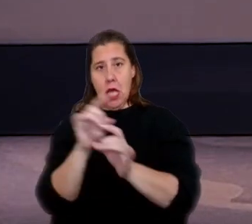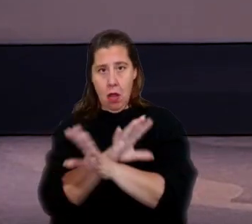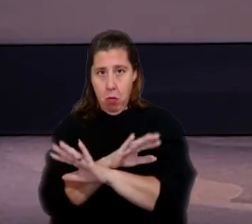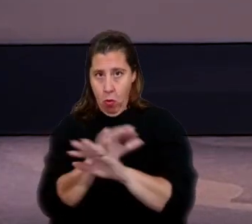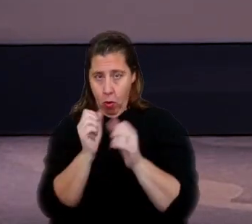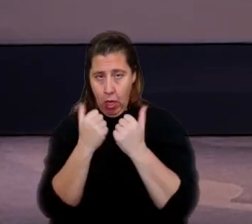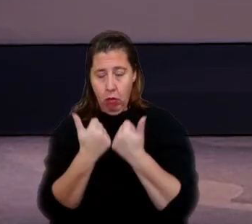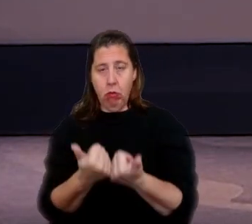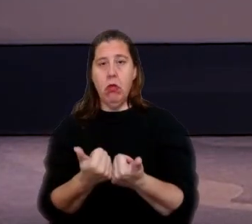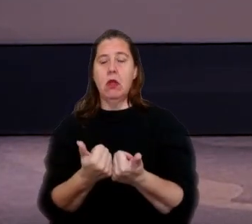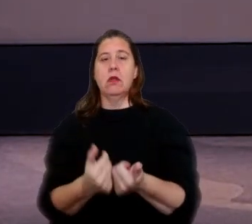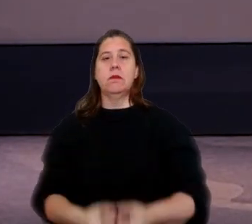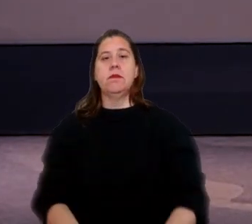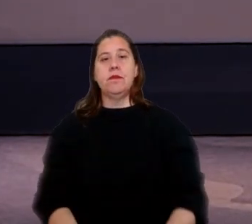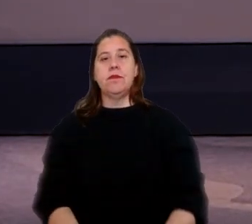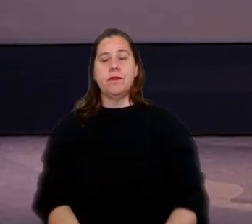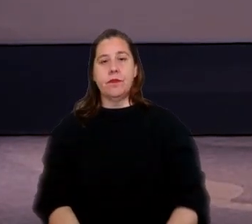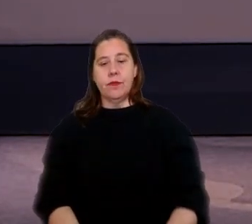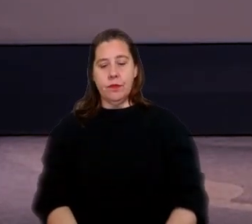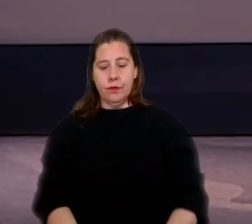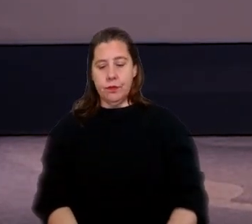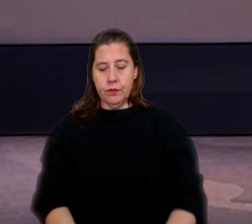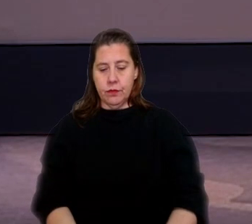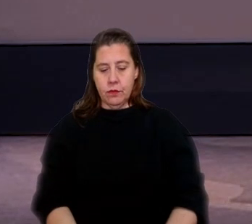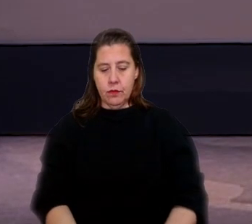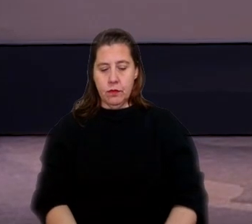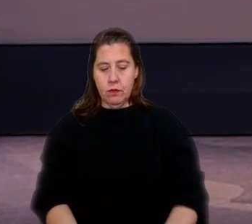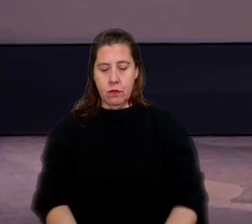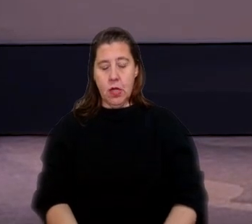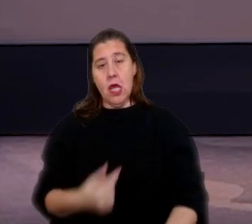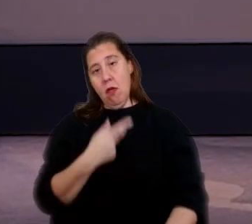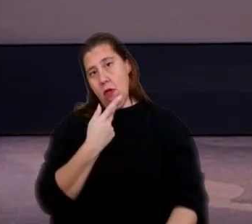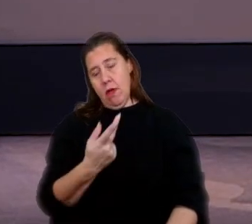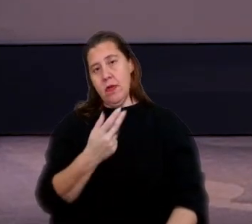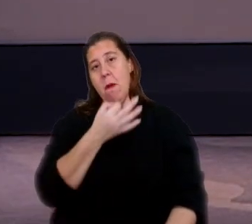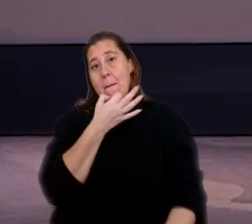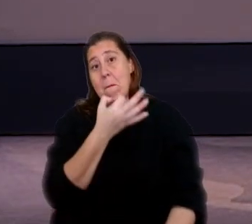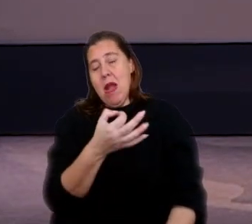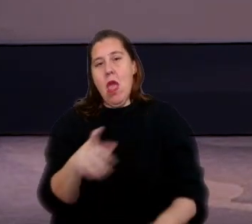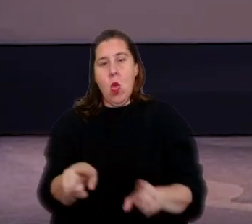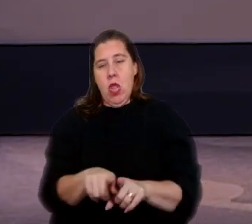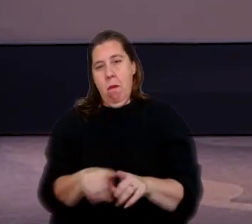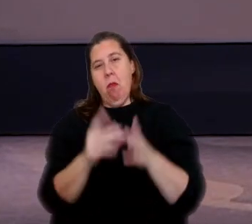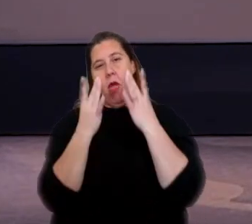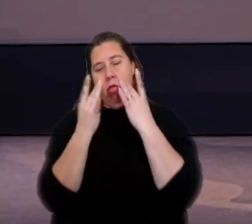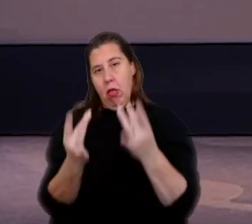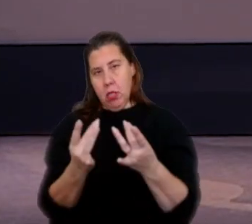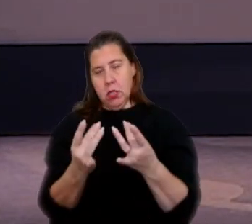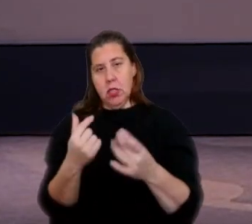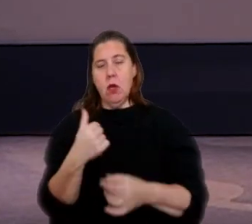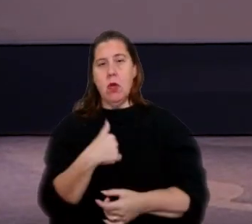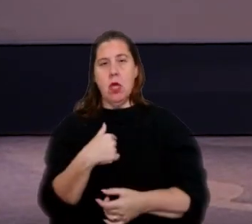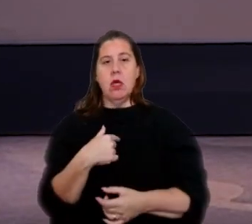você encerra, tudo bom? Bom, Eu queria fazer um comentário também, porque me chama